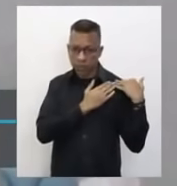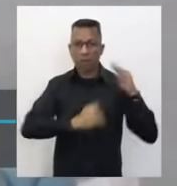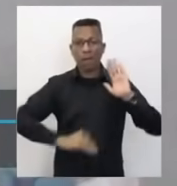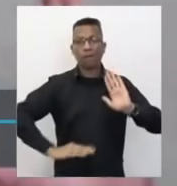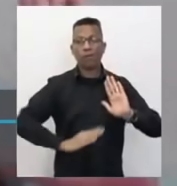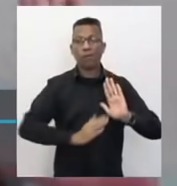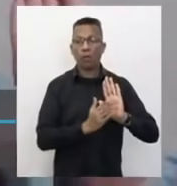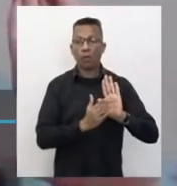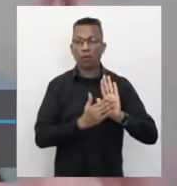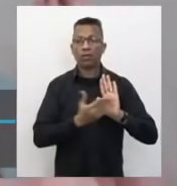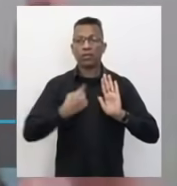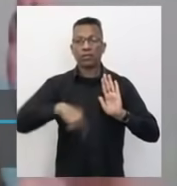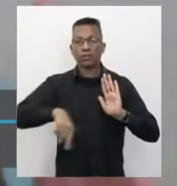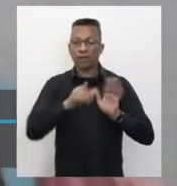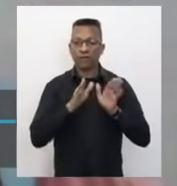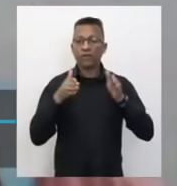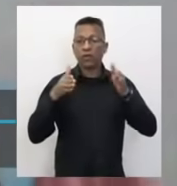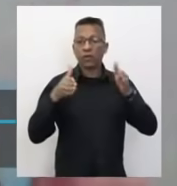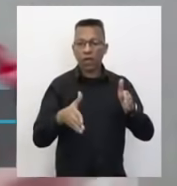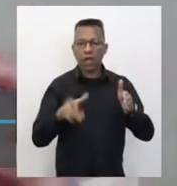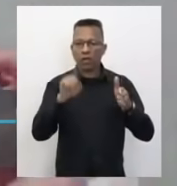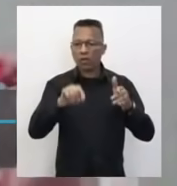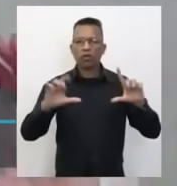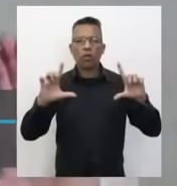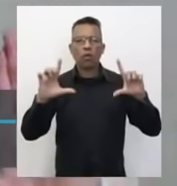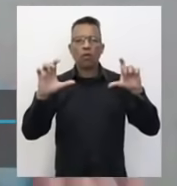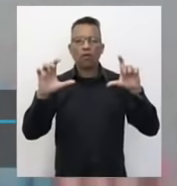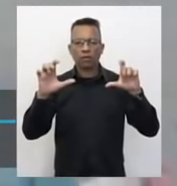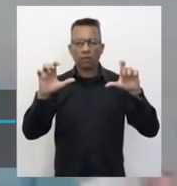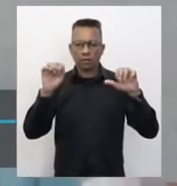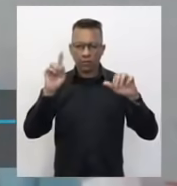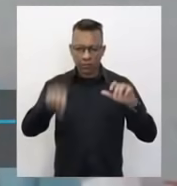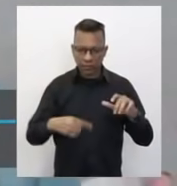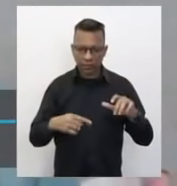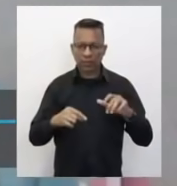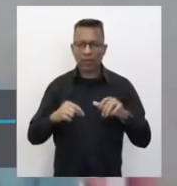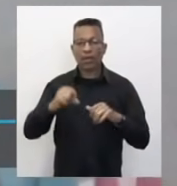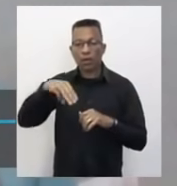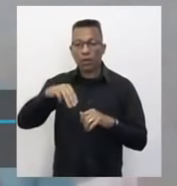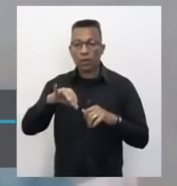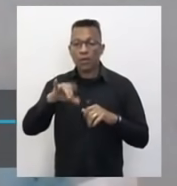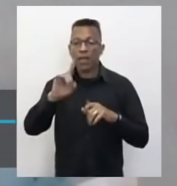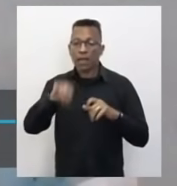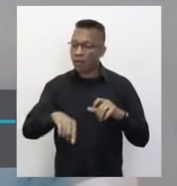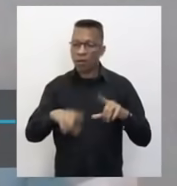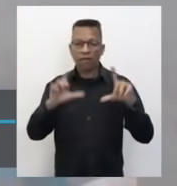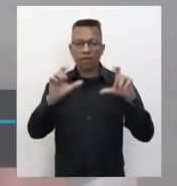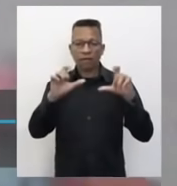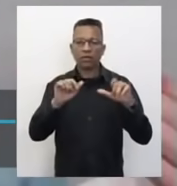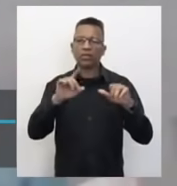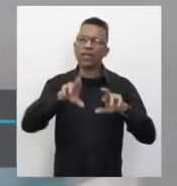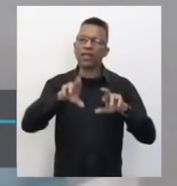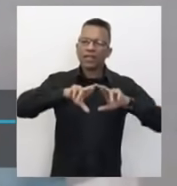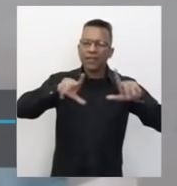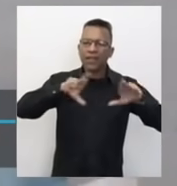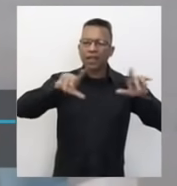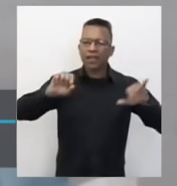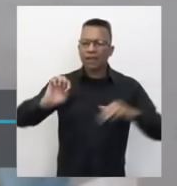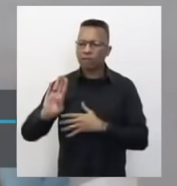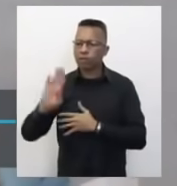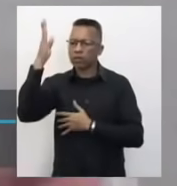com um propósito, e ele é só uma imagem, tá? O meme normalmente ele vem em forma de imagem, diferente das fake news que vem em forma de